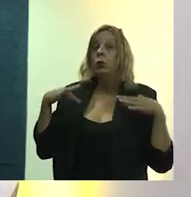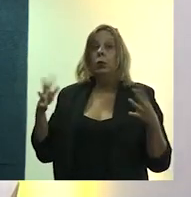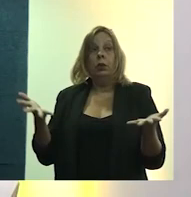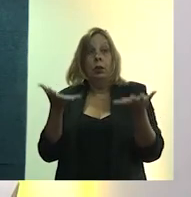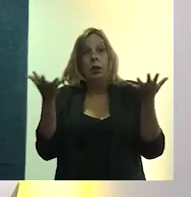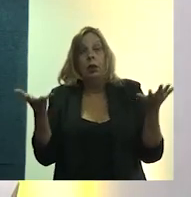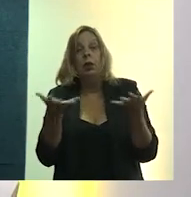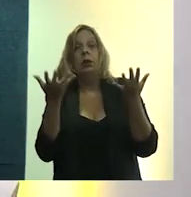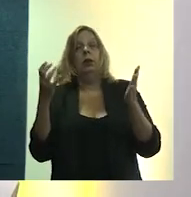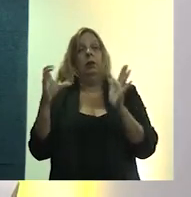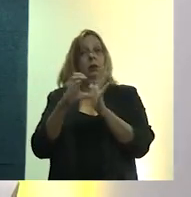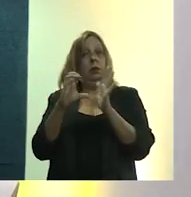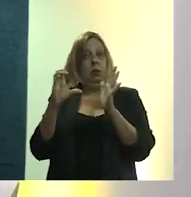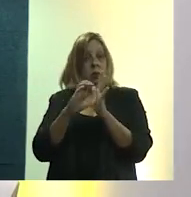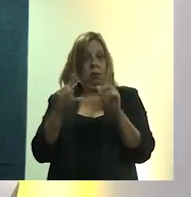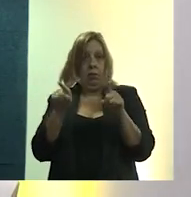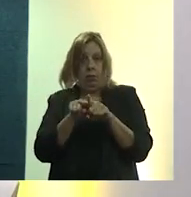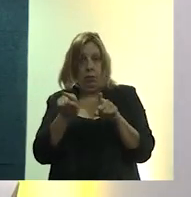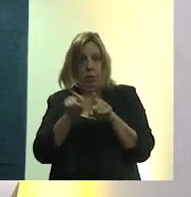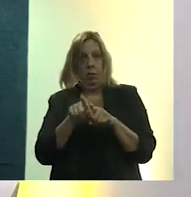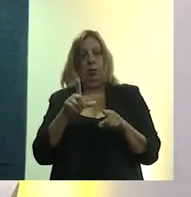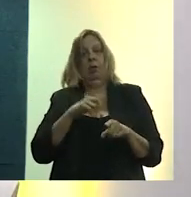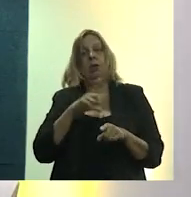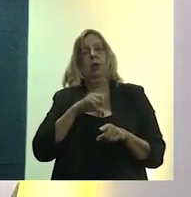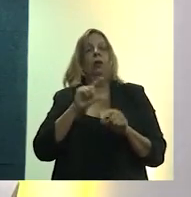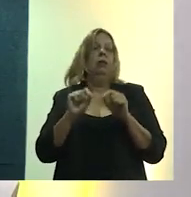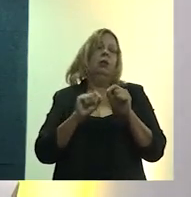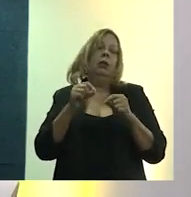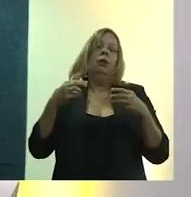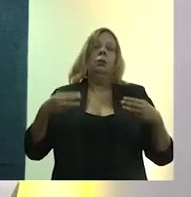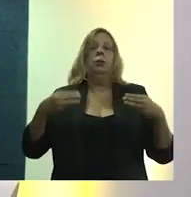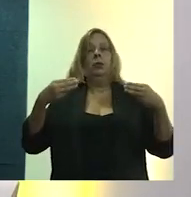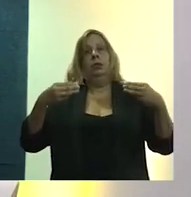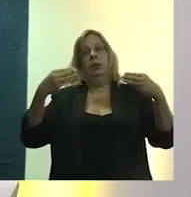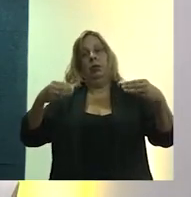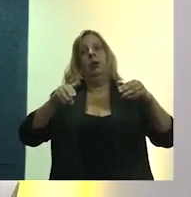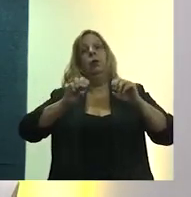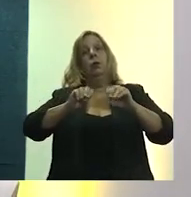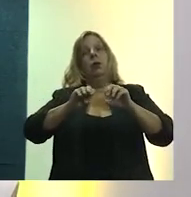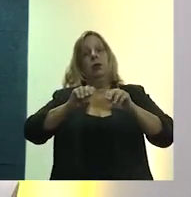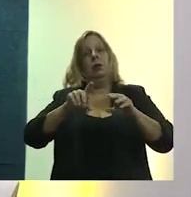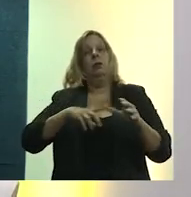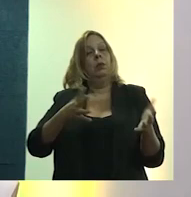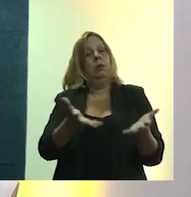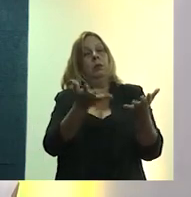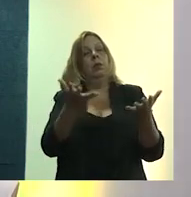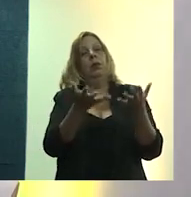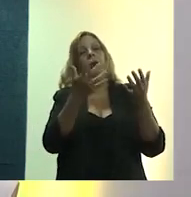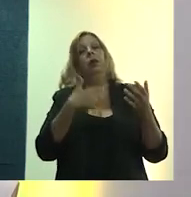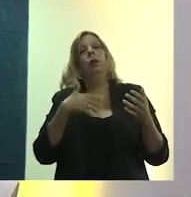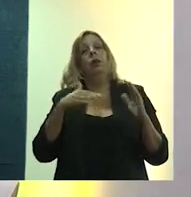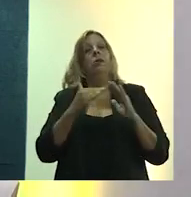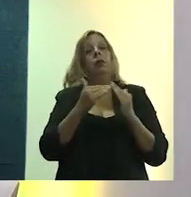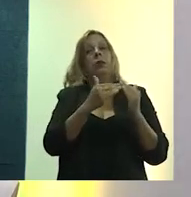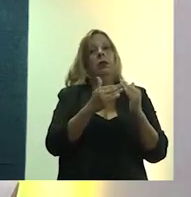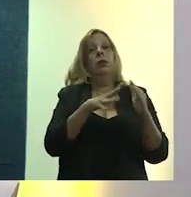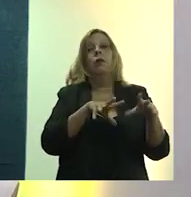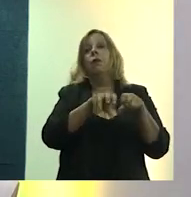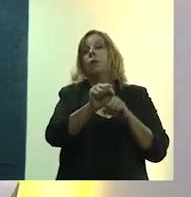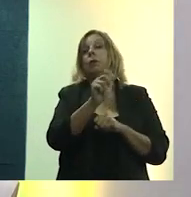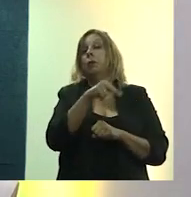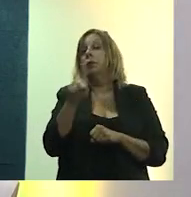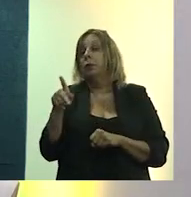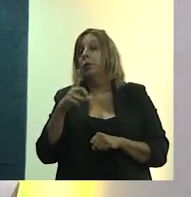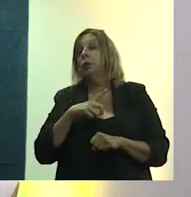fomenta o turismo de base Comunitária uma ação que o Ministério da Educação está promovendo para as periferias formação